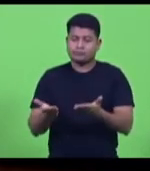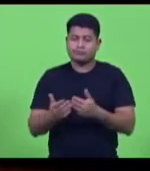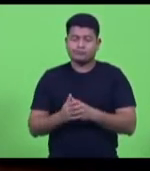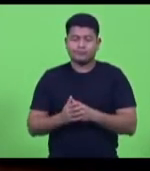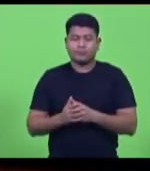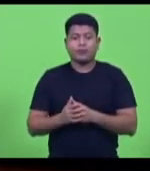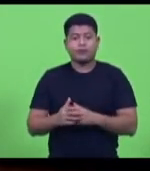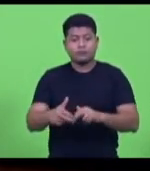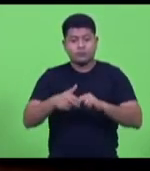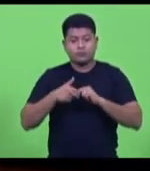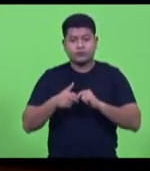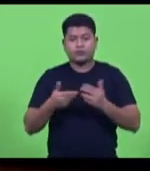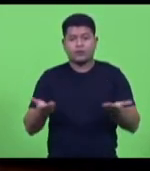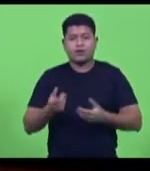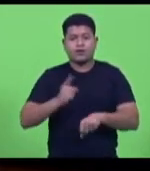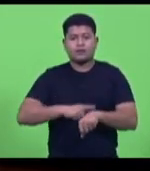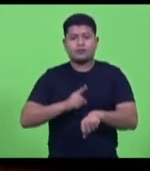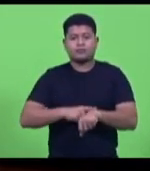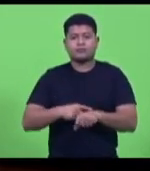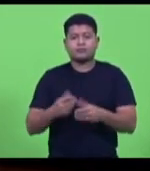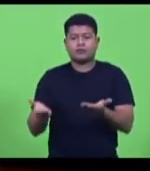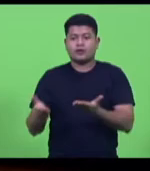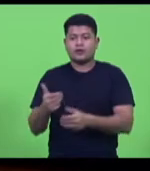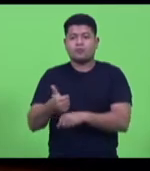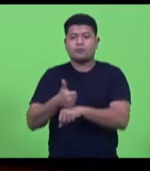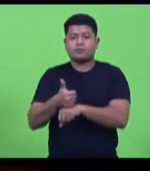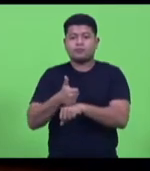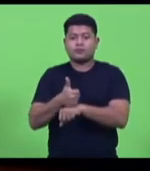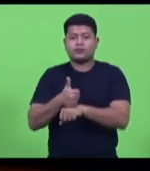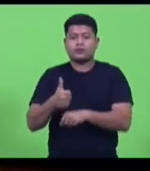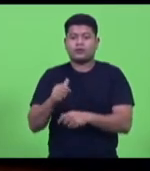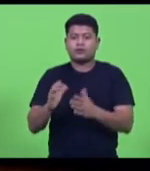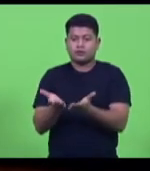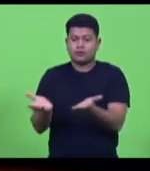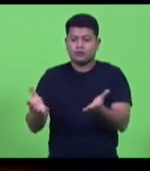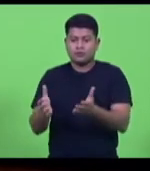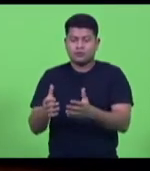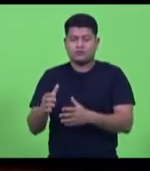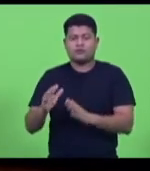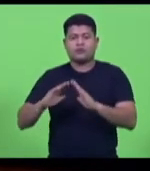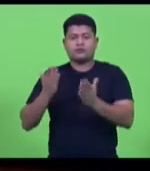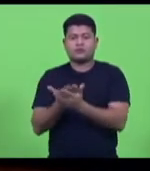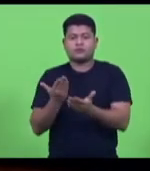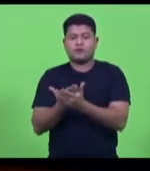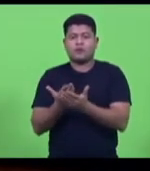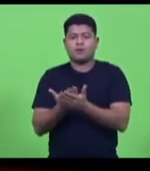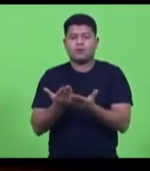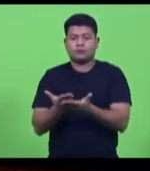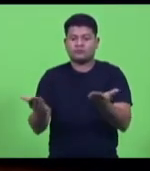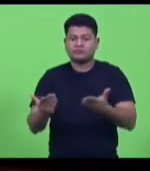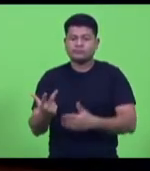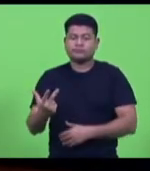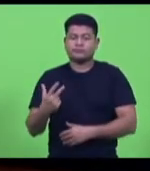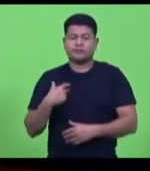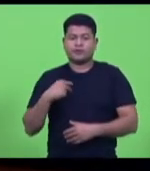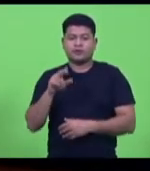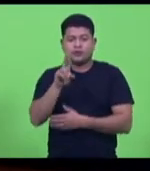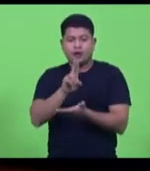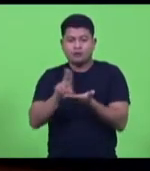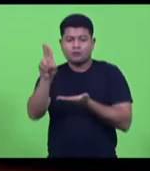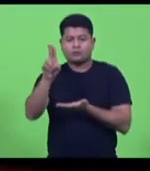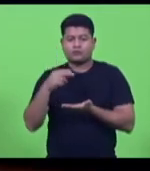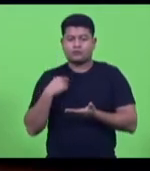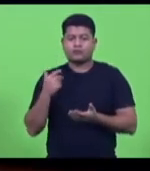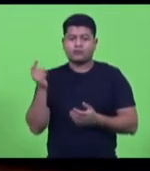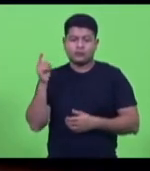não há, neste momento, nenhum profissional do Colégio de Aplicação totalmente imunizado contra o novo coronavírus.